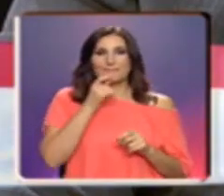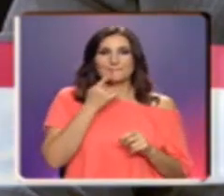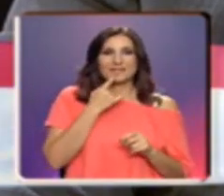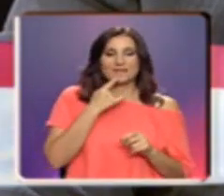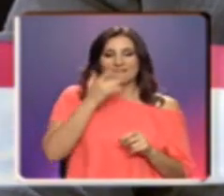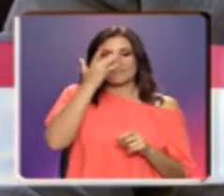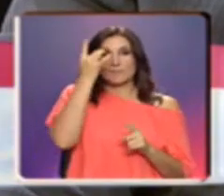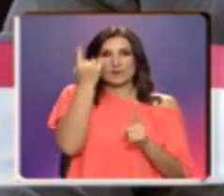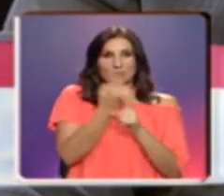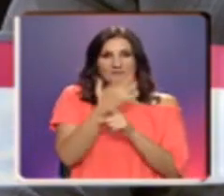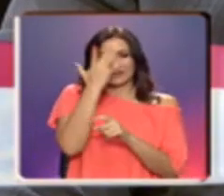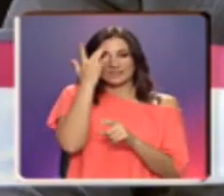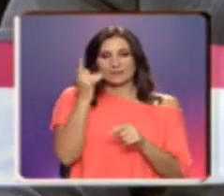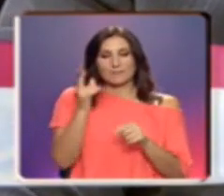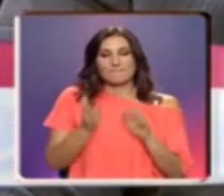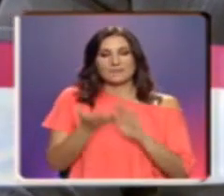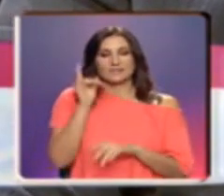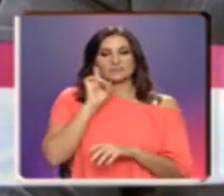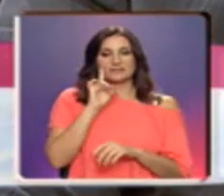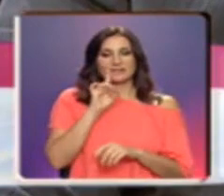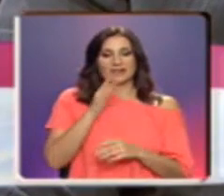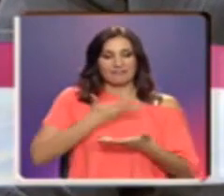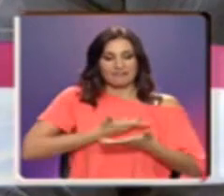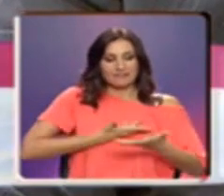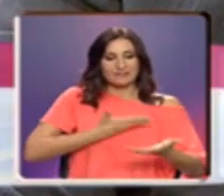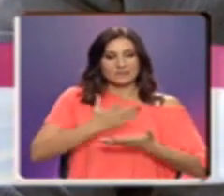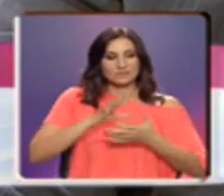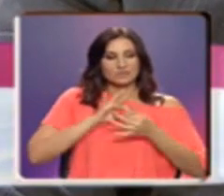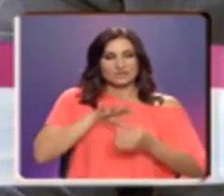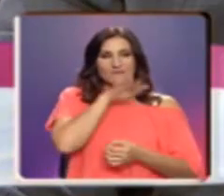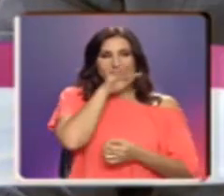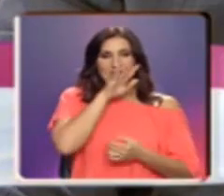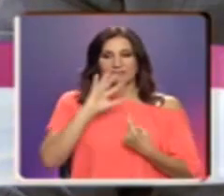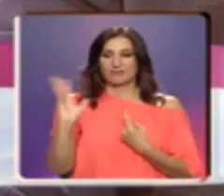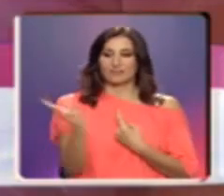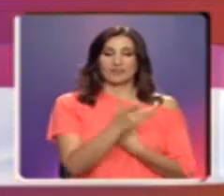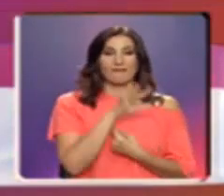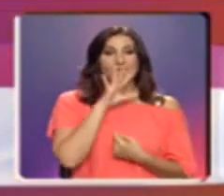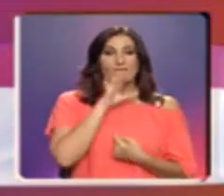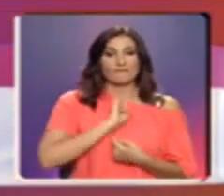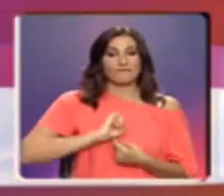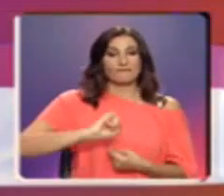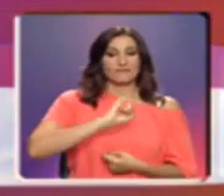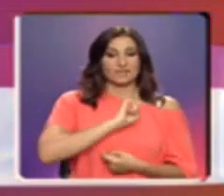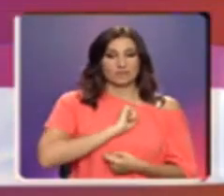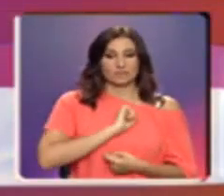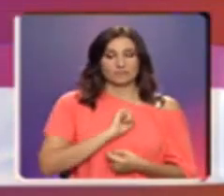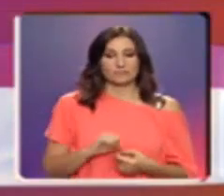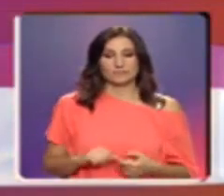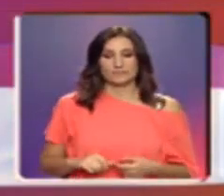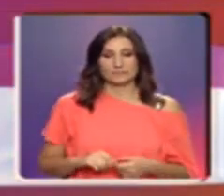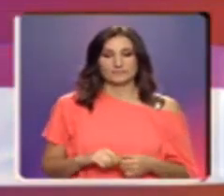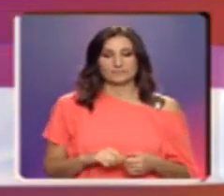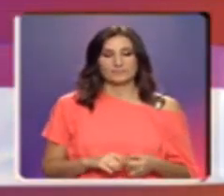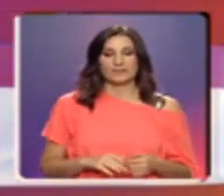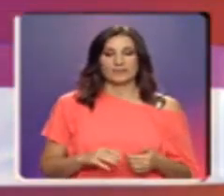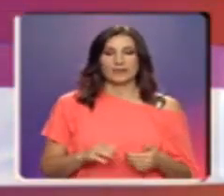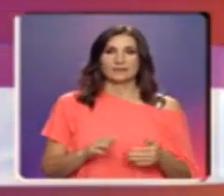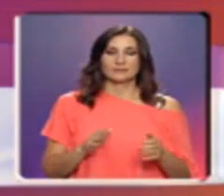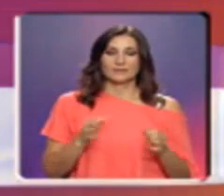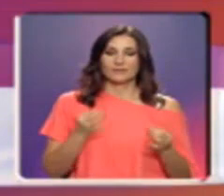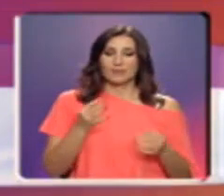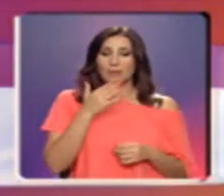perceber que uma das coisas mais importantes que nós temos são as nossas relações familiares e os nossos filhos. Tem que ser